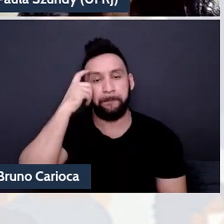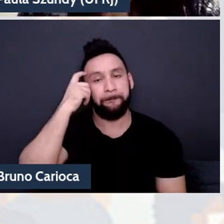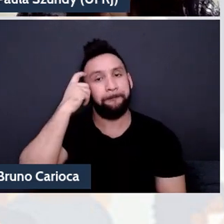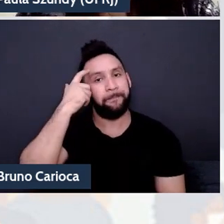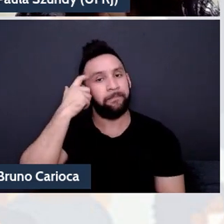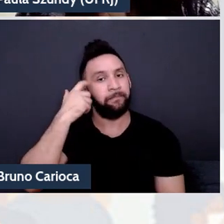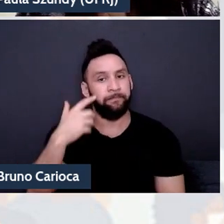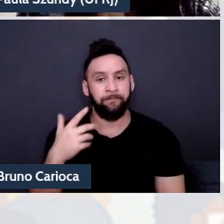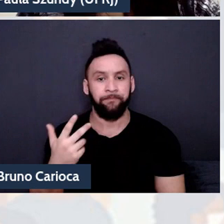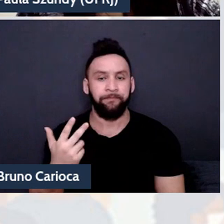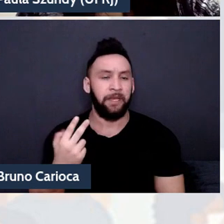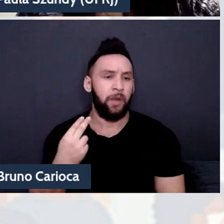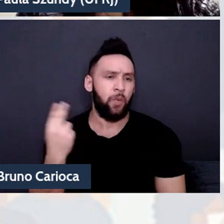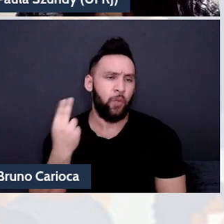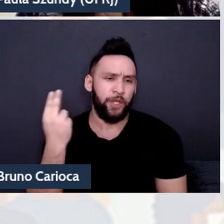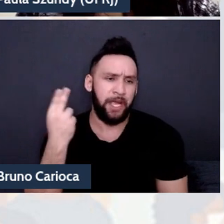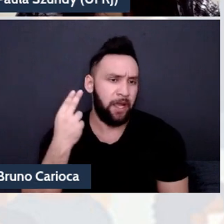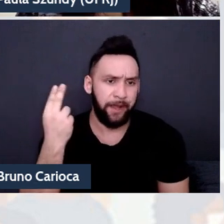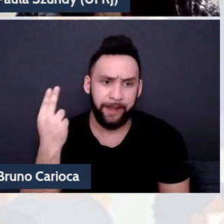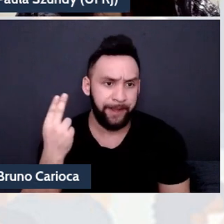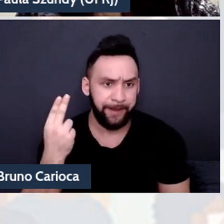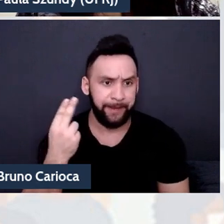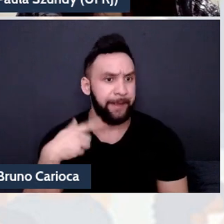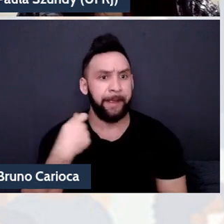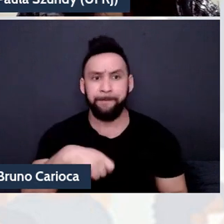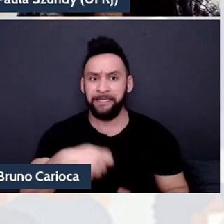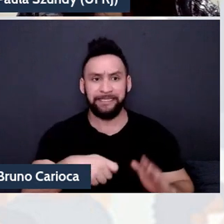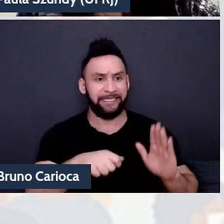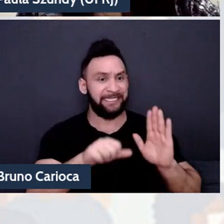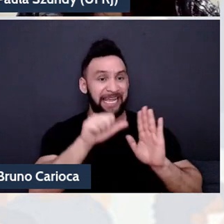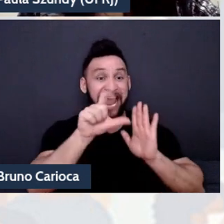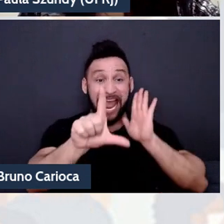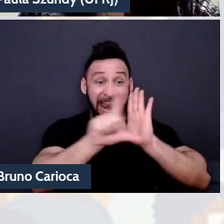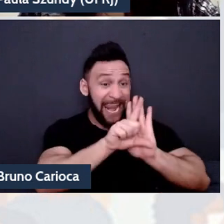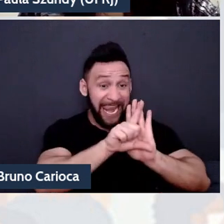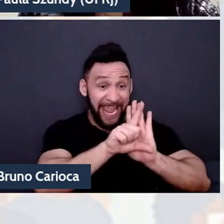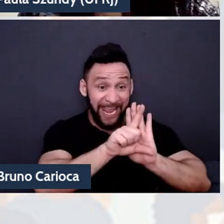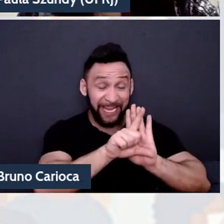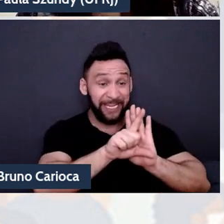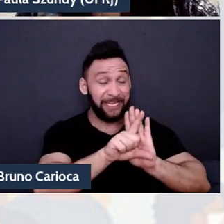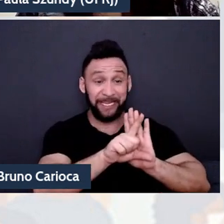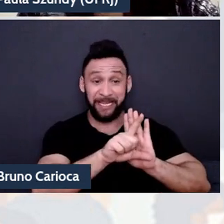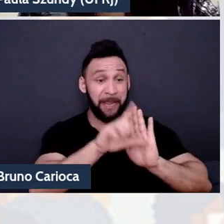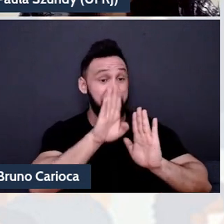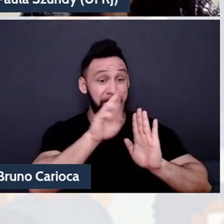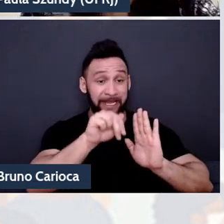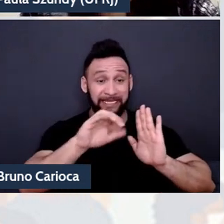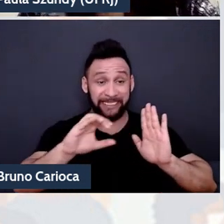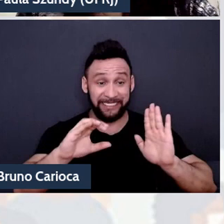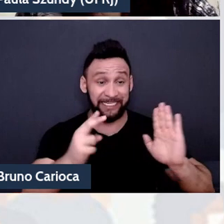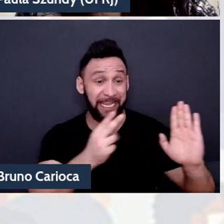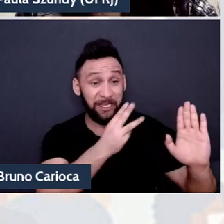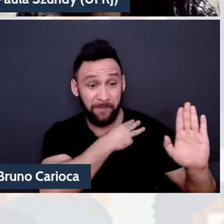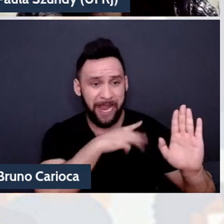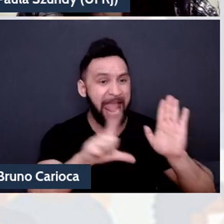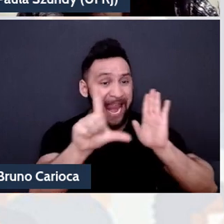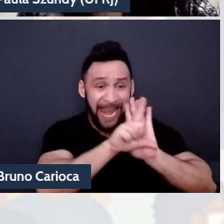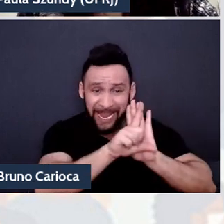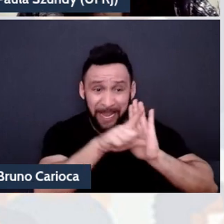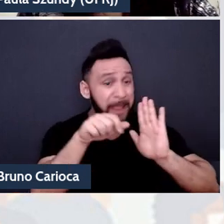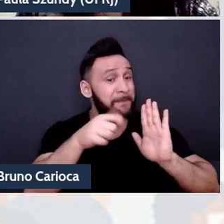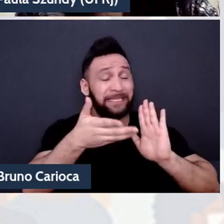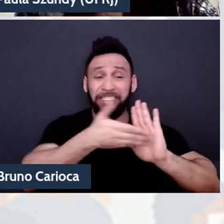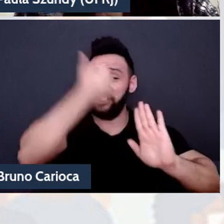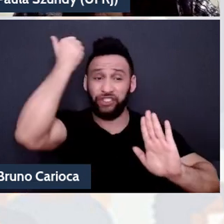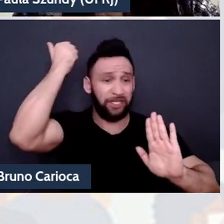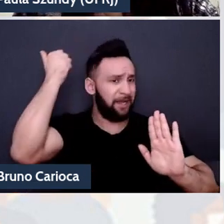acabar, né, ou revogar, né, a reforma do ensino médio, ou pensar em outras políticas que não a